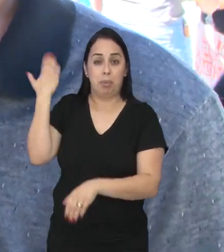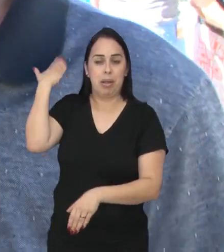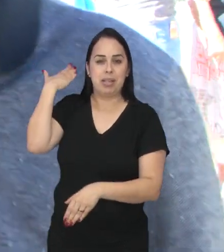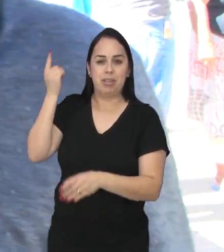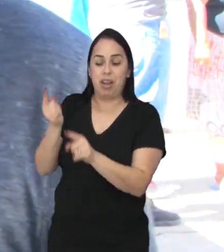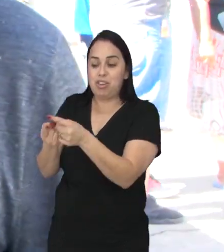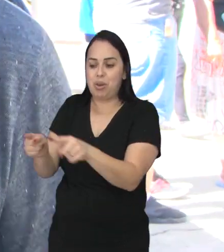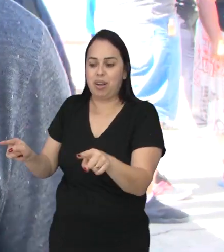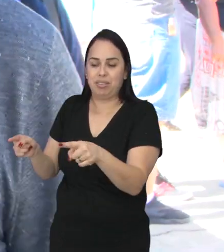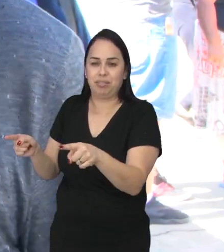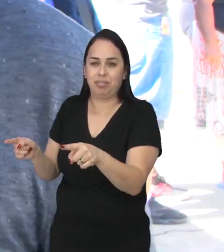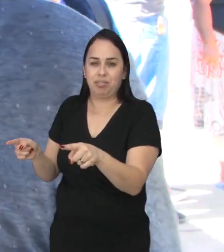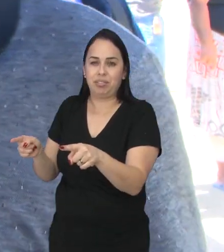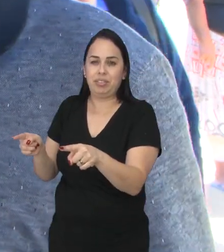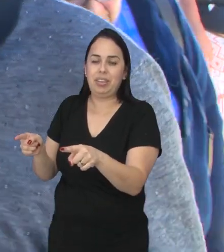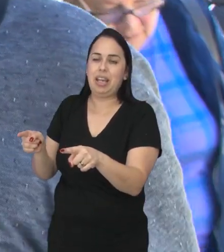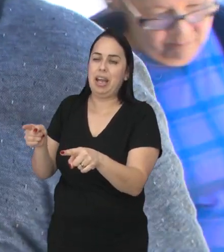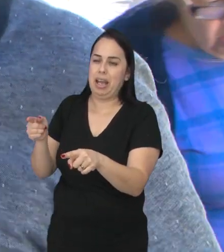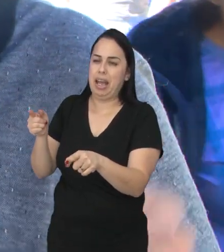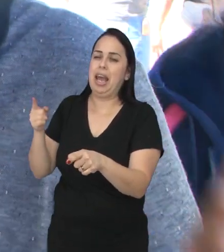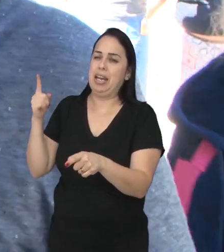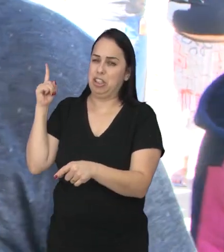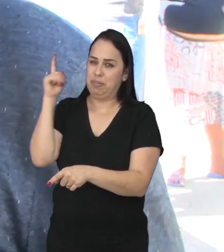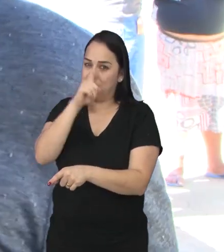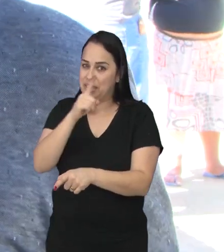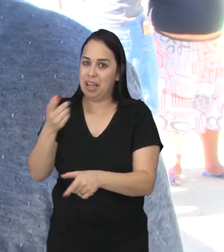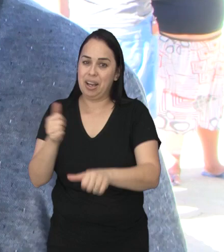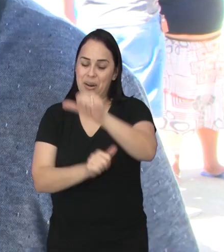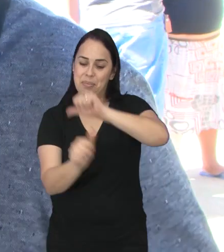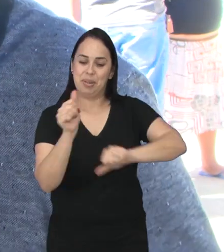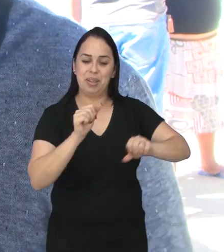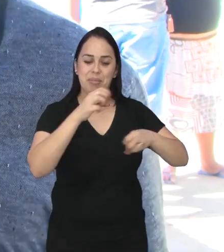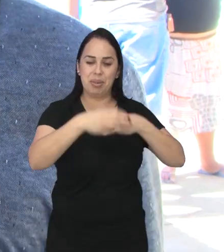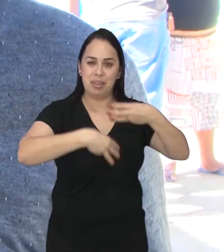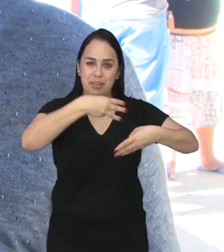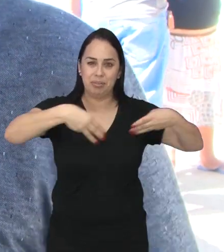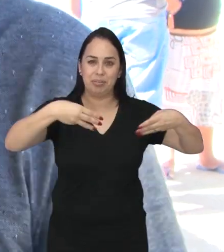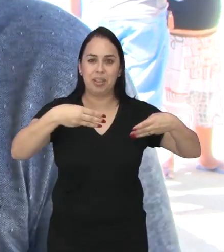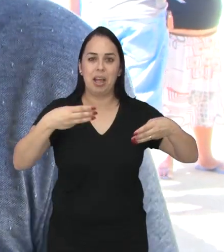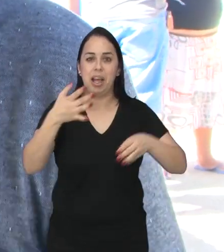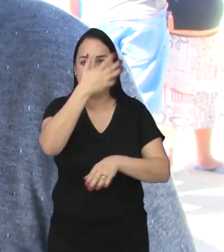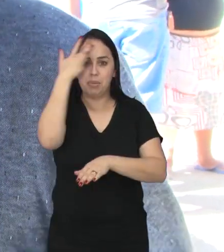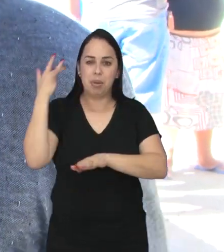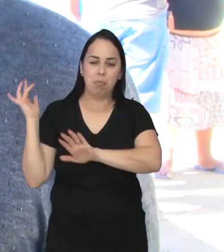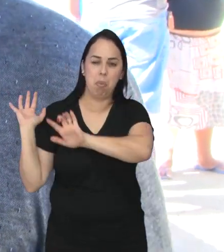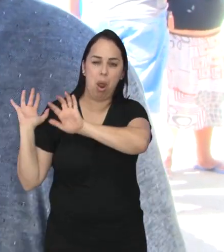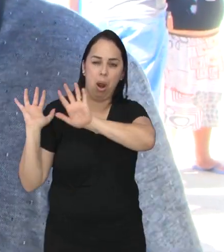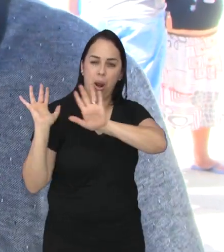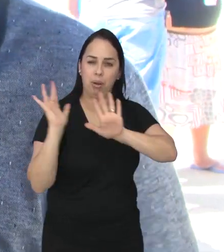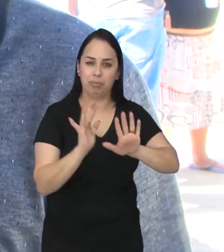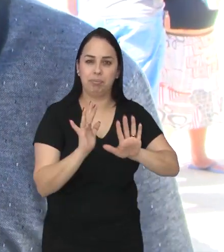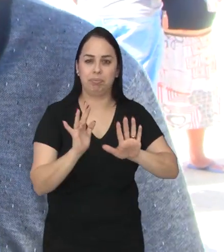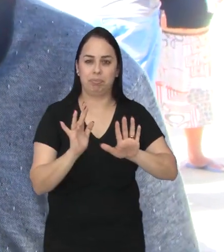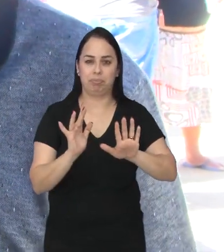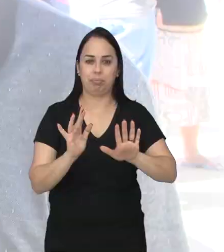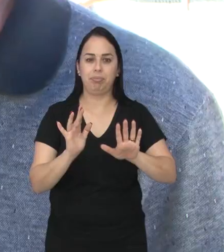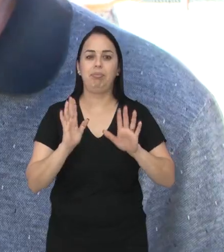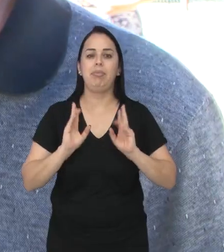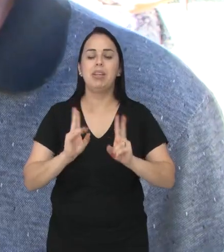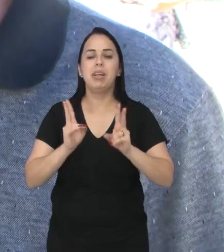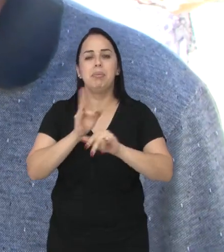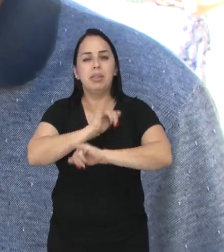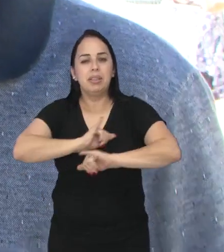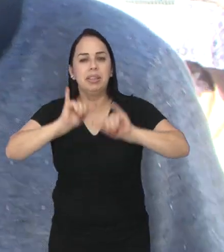começou com um churrasco né depois come o churrasco tava muito travado a tradição hoje é o macarrão mas é muita gente é muito gostosa essa festa